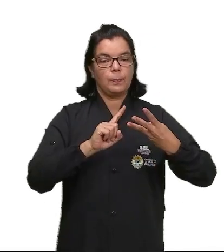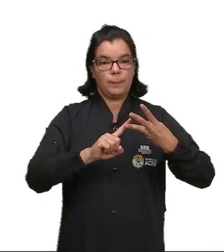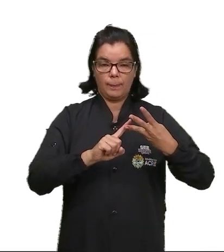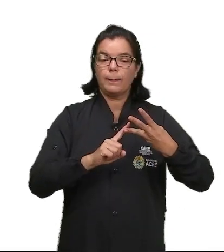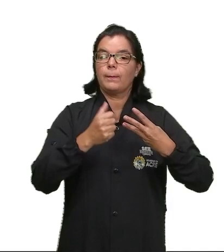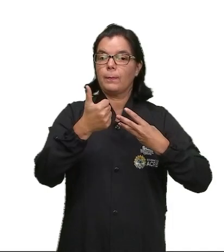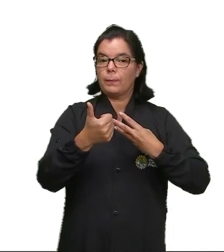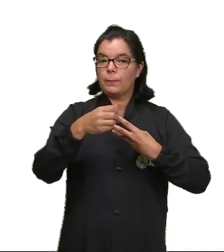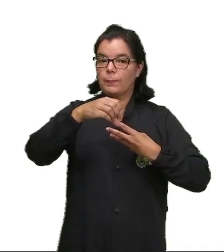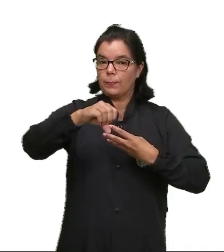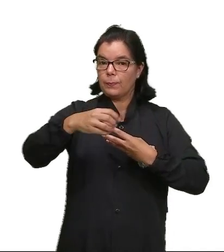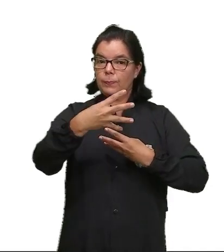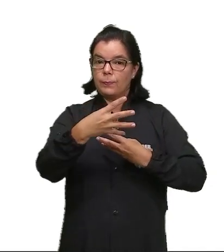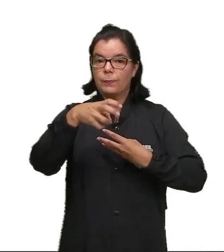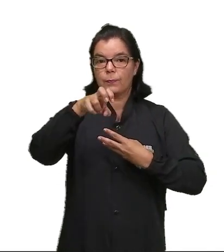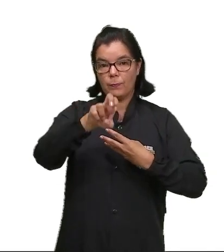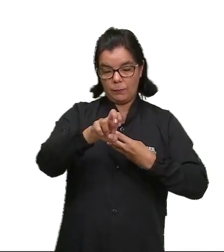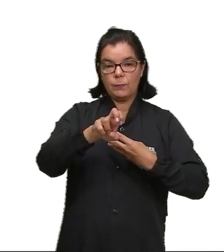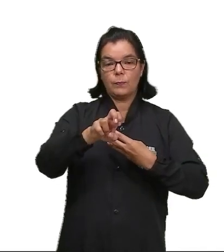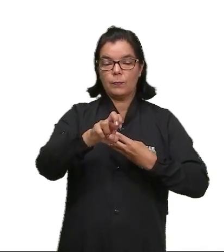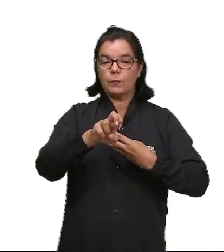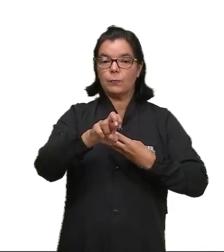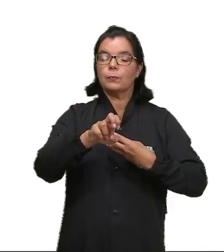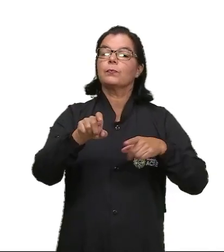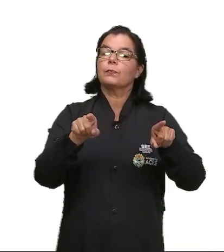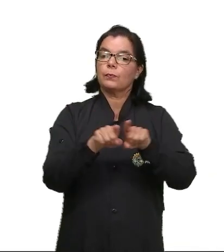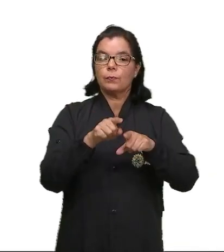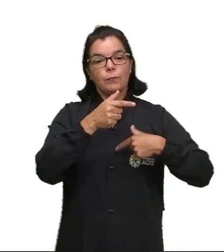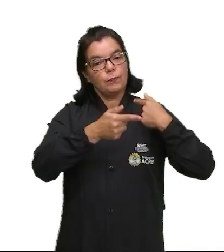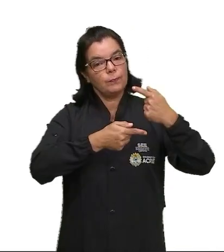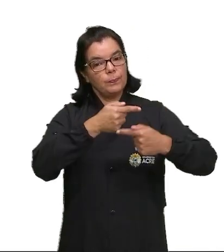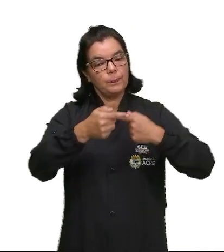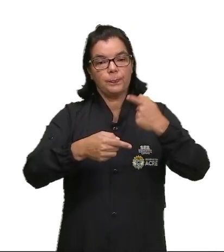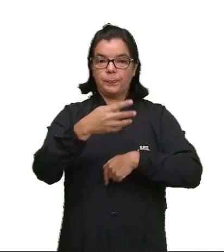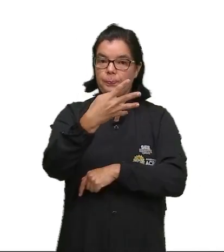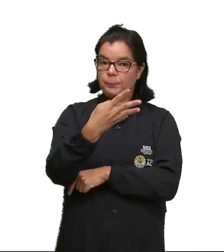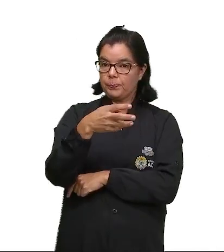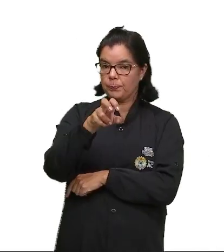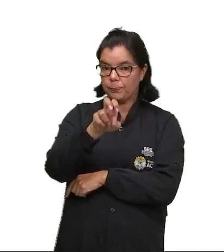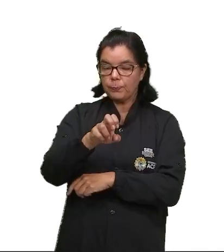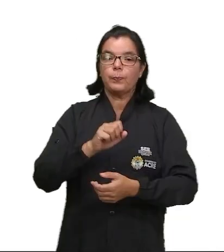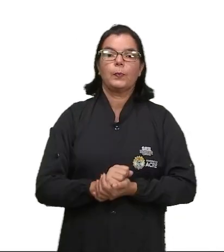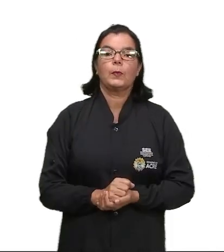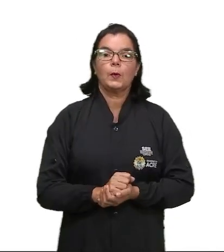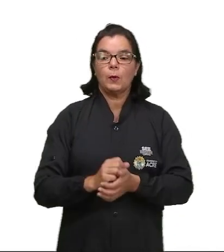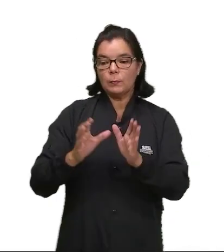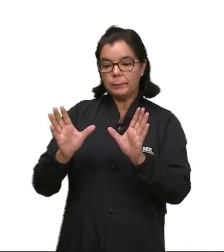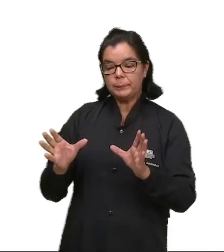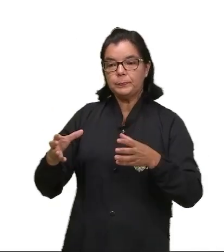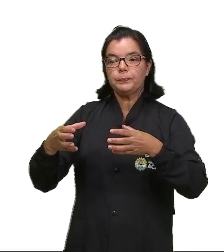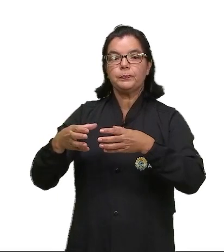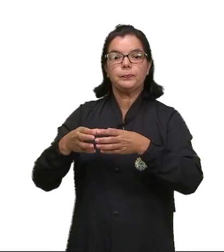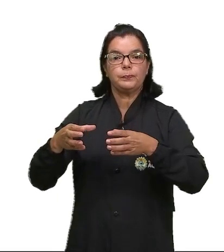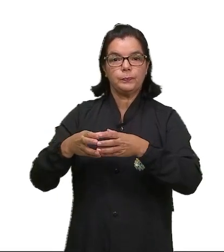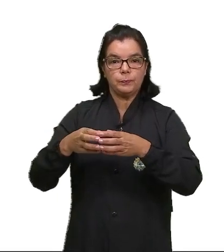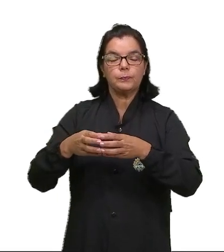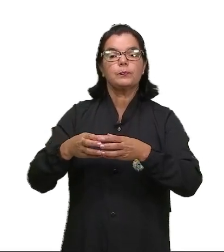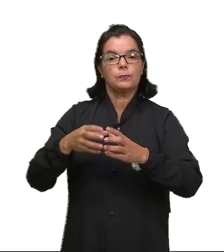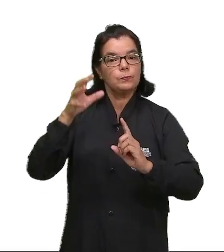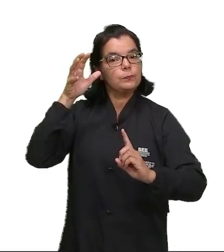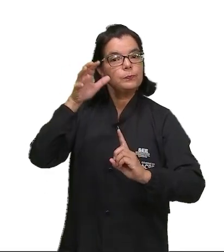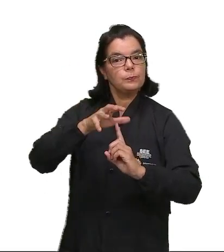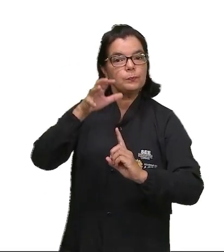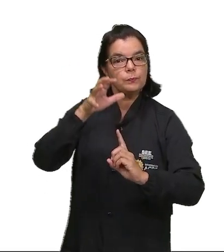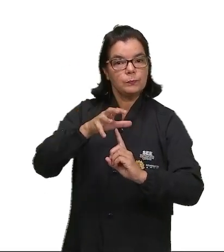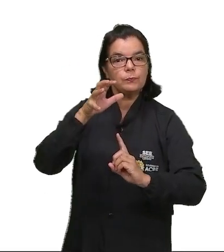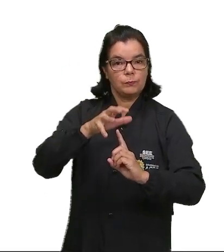geração em 1945, chamada assim também de geração de 45. Então esse grupo de artistas influenciados